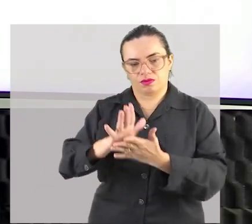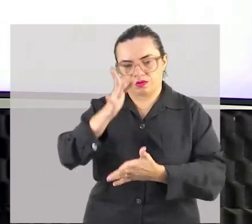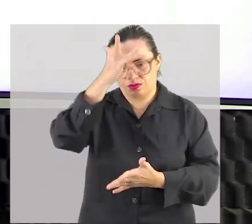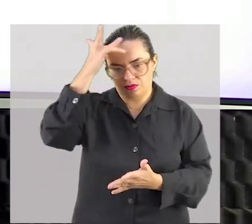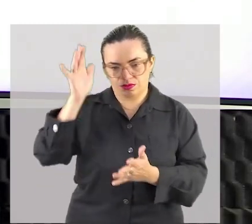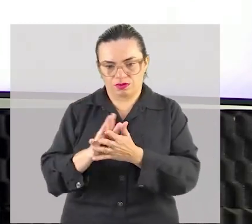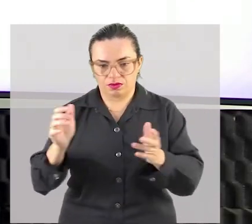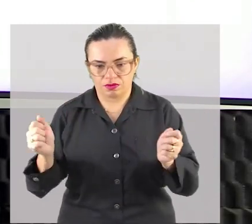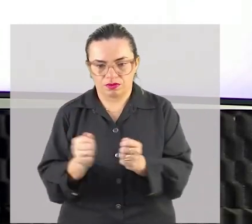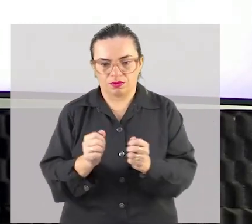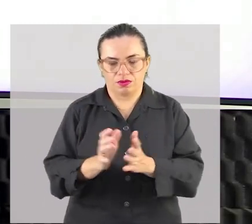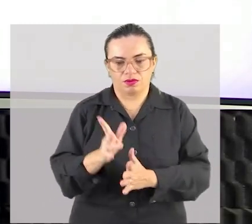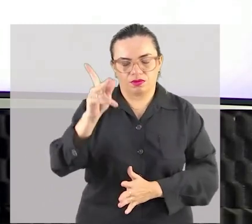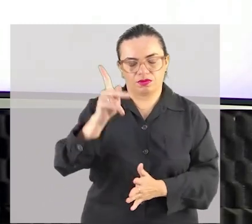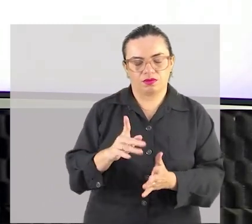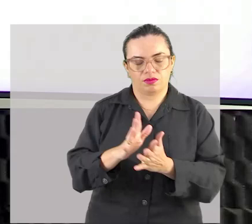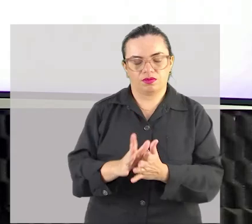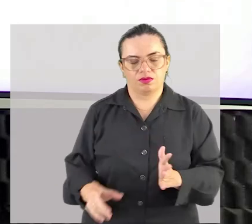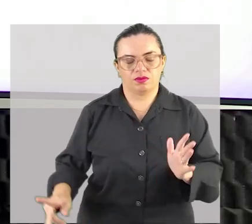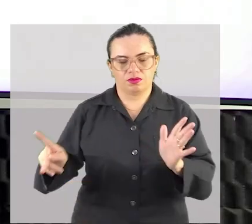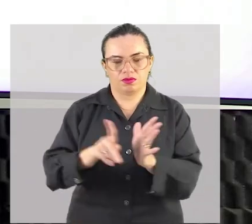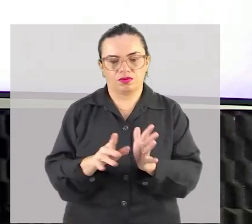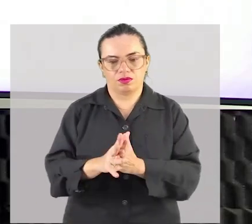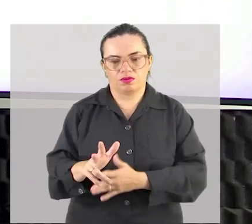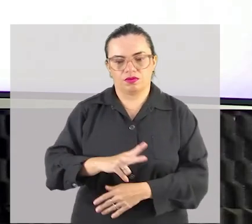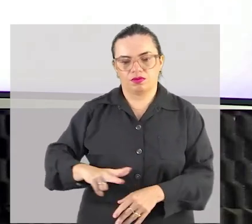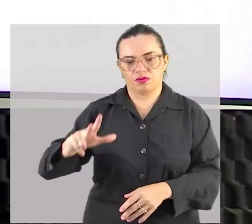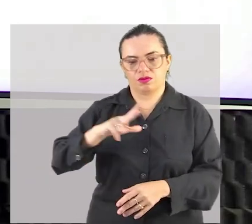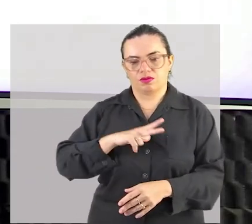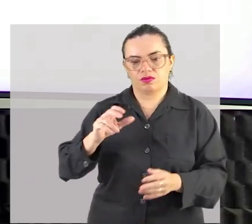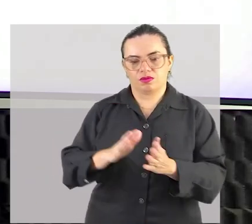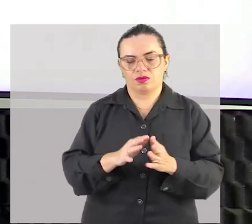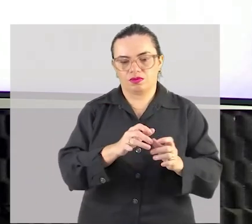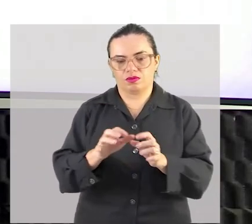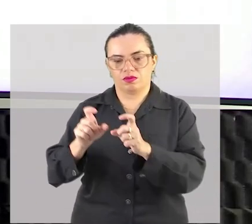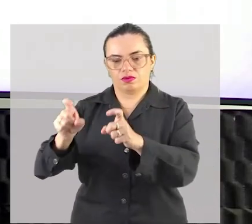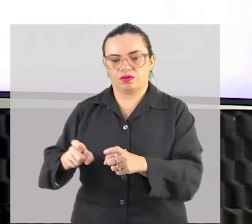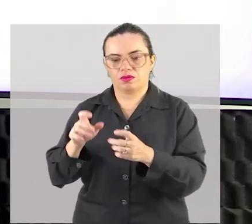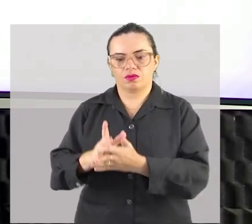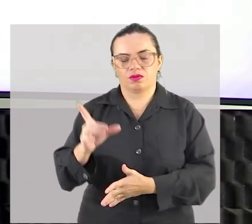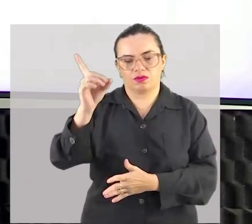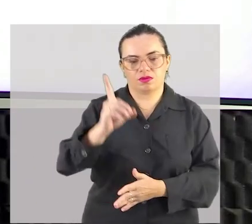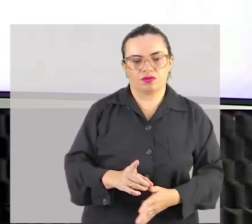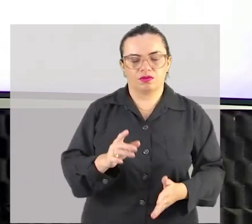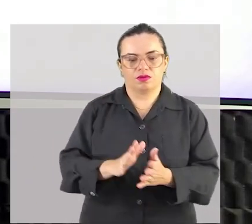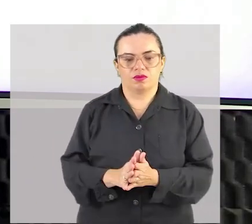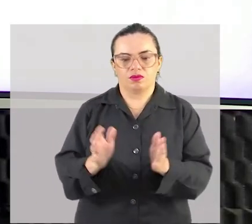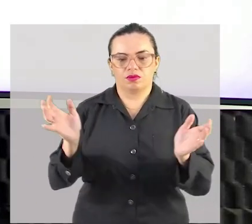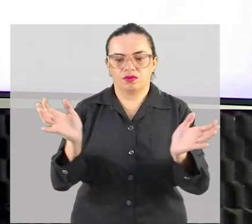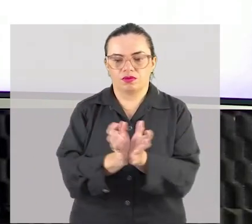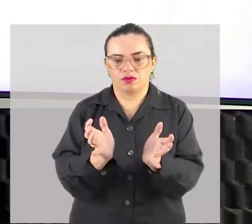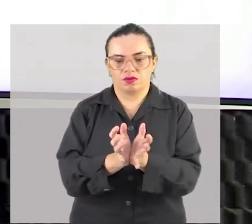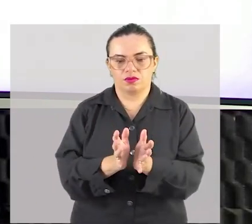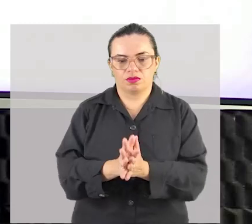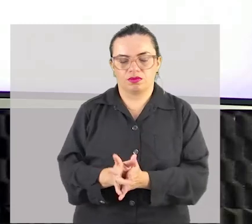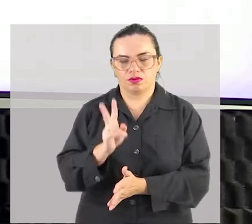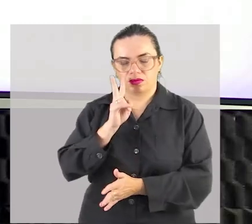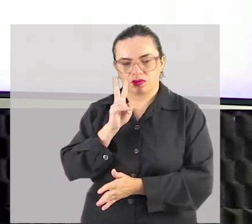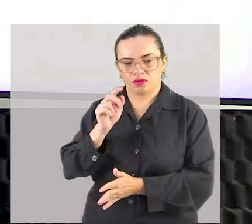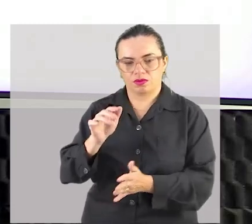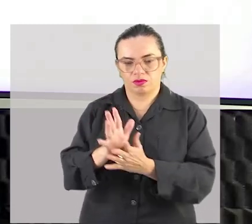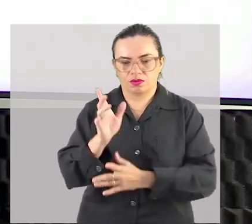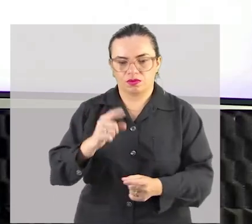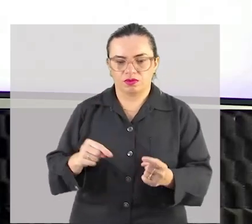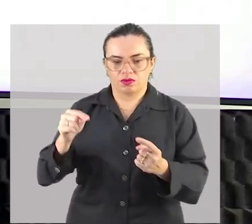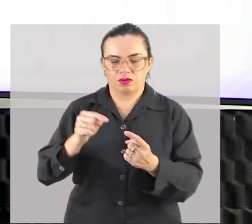vizinhança, no âmbito do direito privado, abrangem o campo dos direitos da coletividade, visando o bem-estar geral